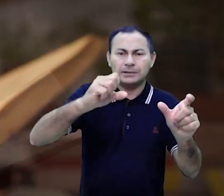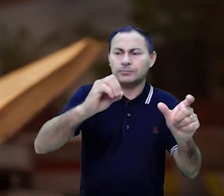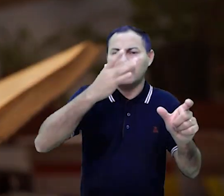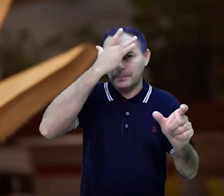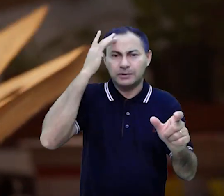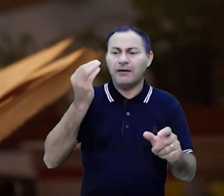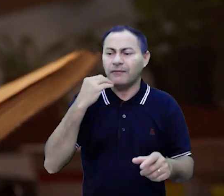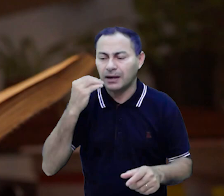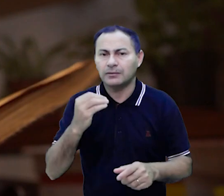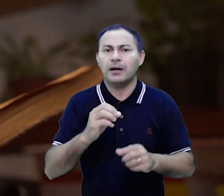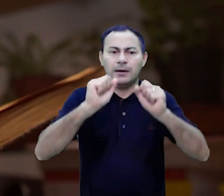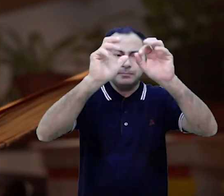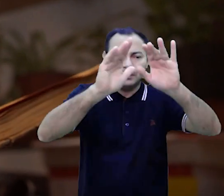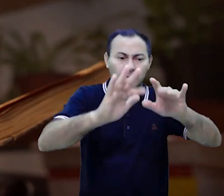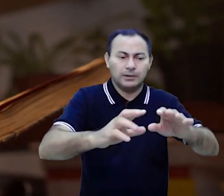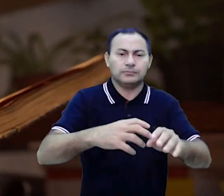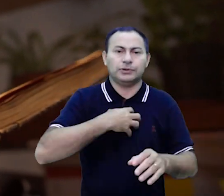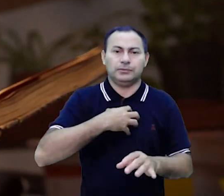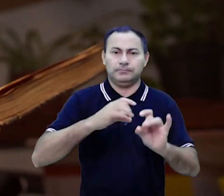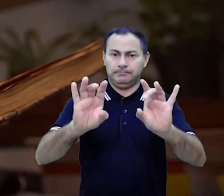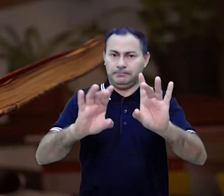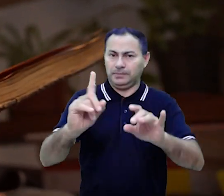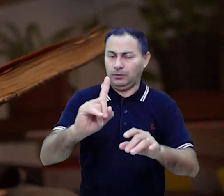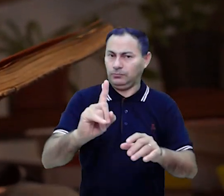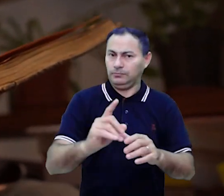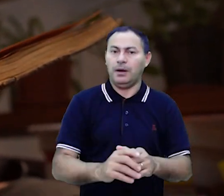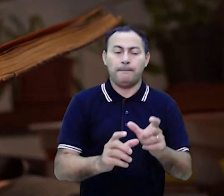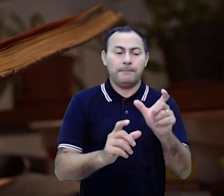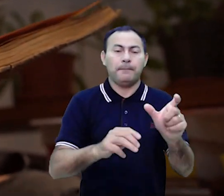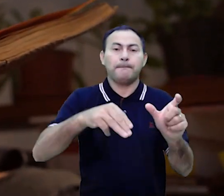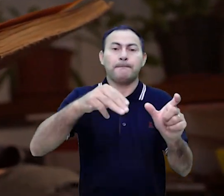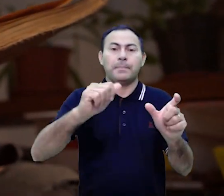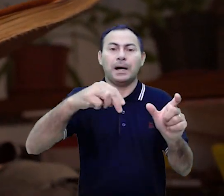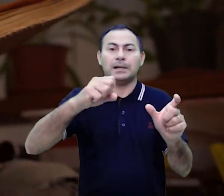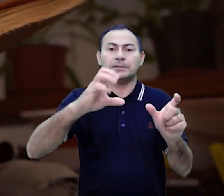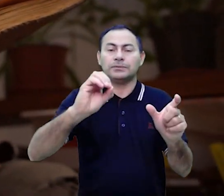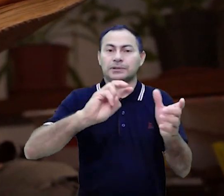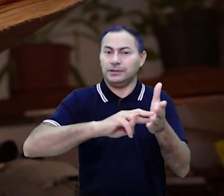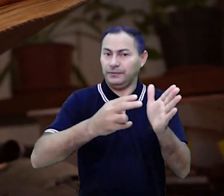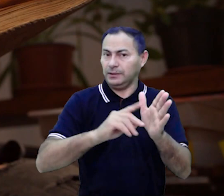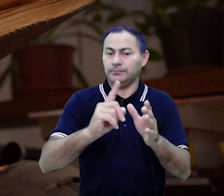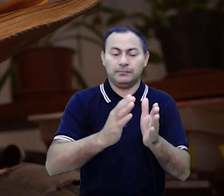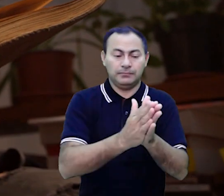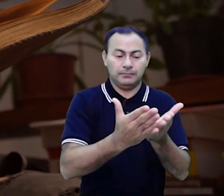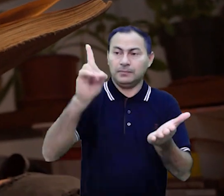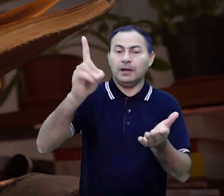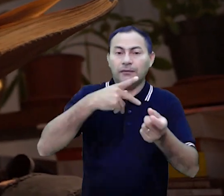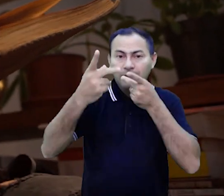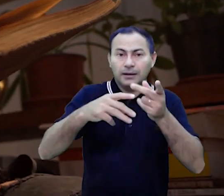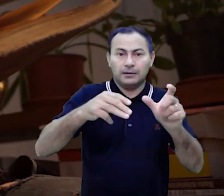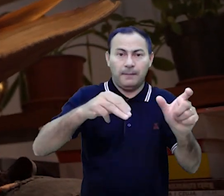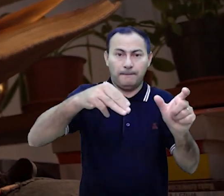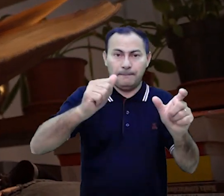palavra não significa que pessoas fracas são abençoadas de maneira especial. Não é isso que a palavra manso quer dizer. Nas Escrituras,